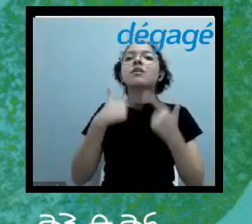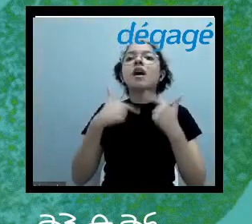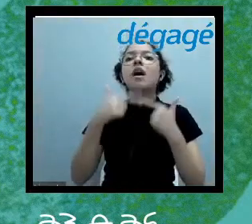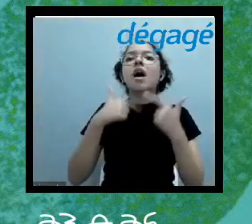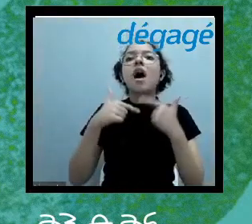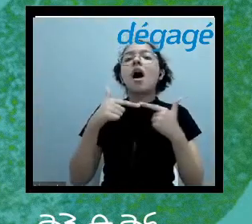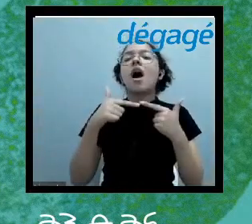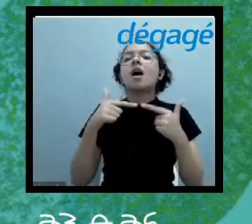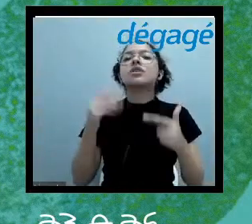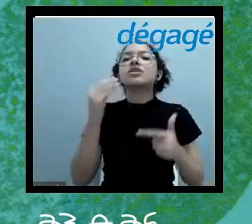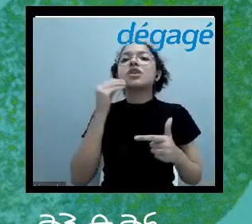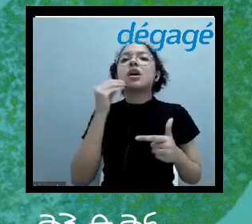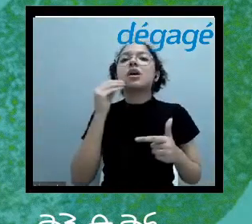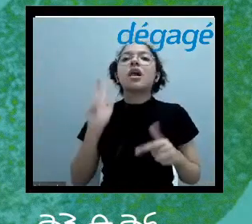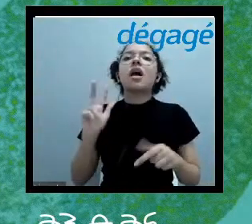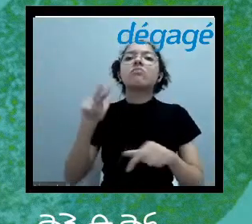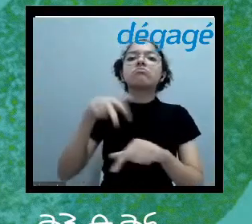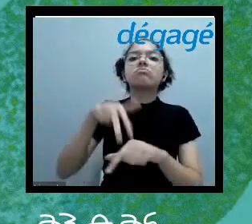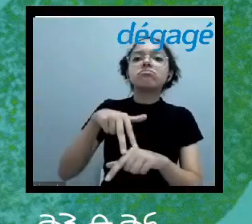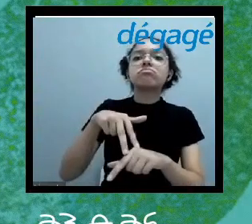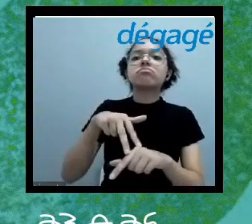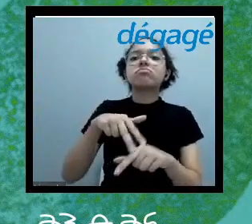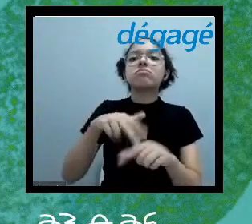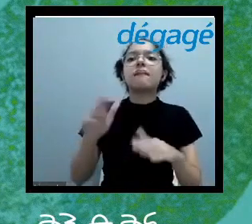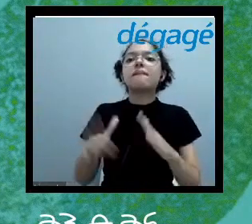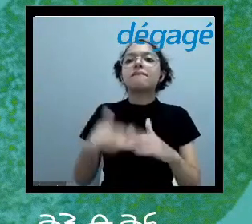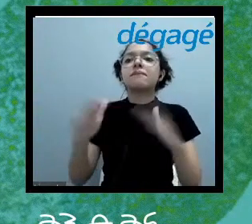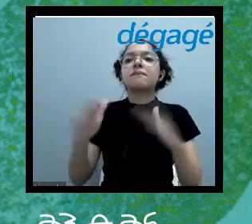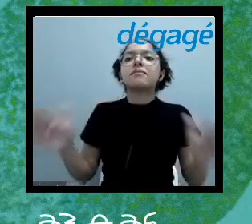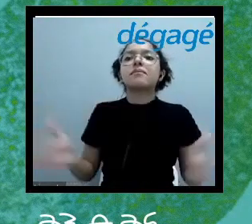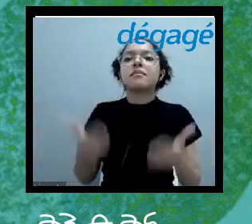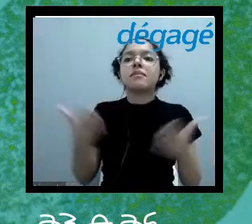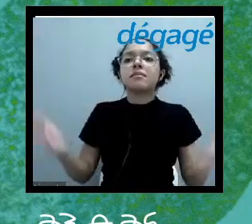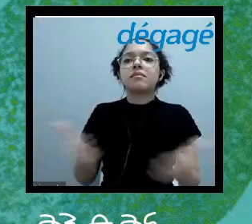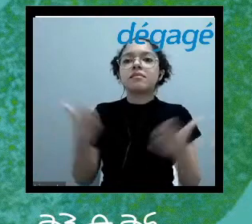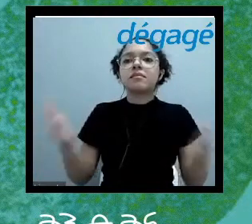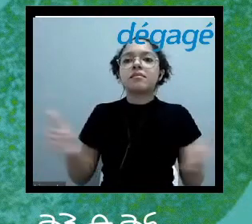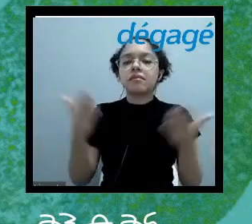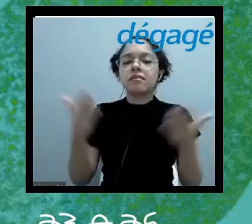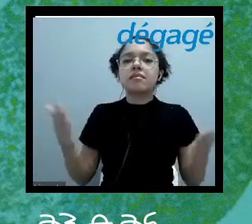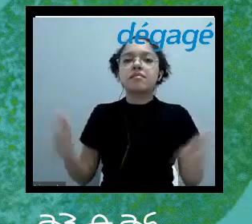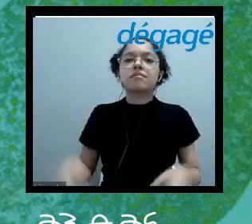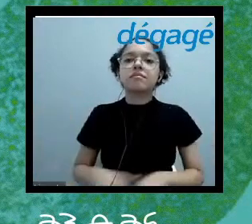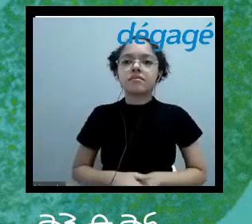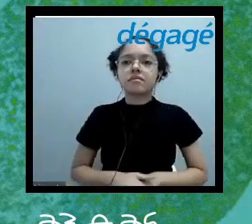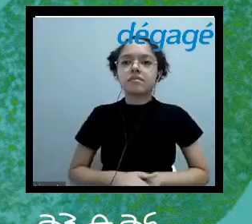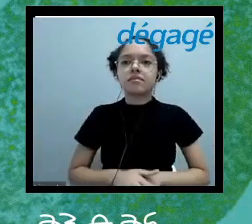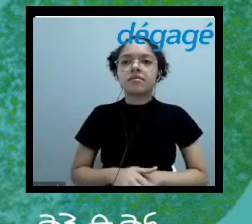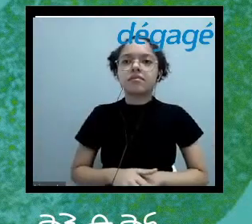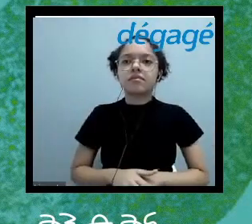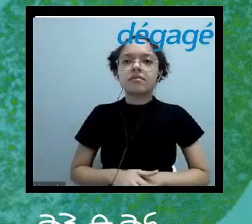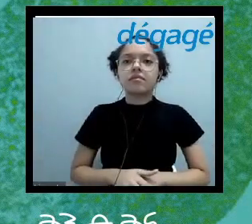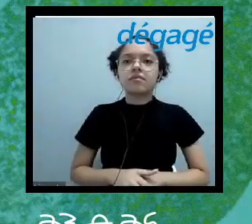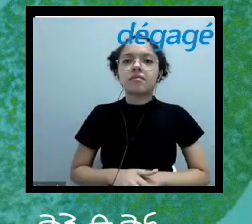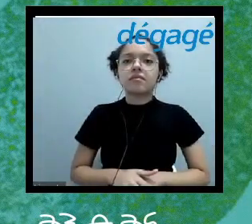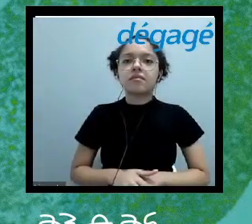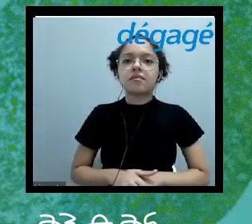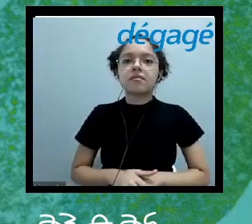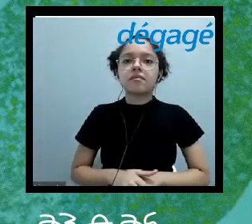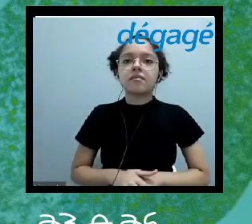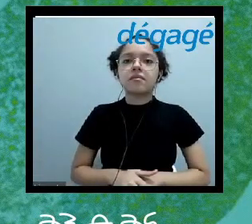Hoje em dia eu fico, peraí, calma. É mais pra cima? É mais pra baixo? Agora eu vou, não vou?